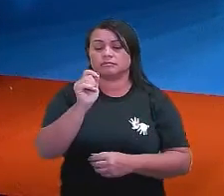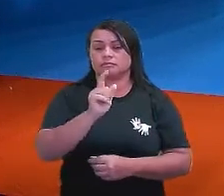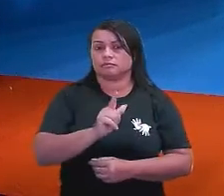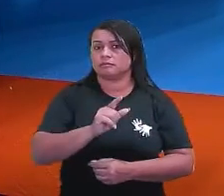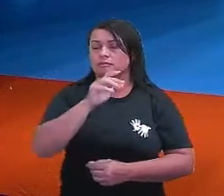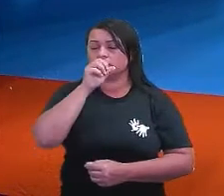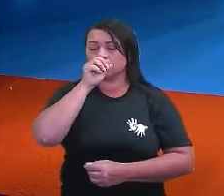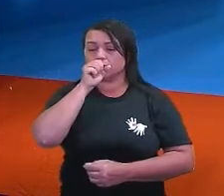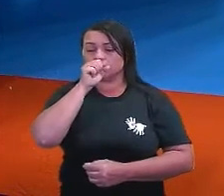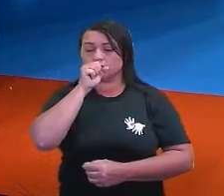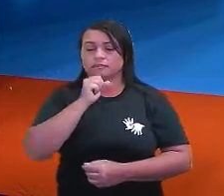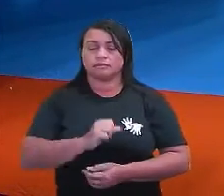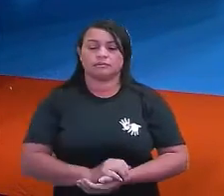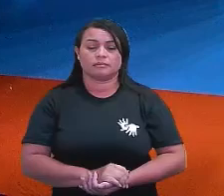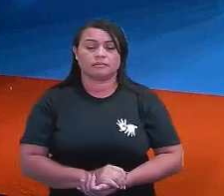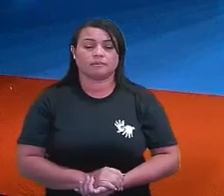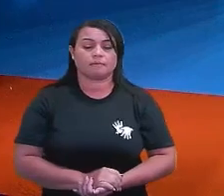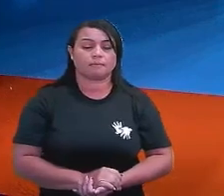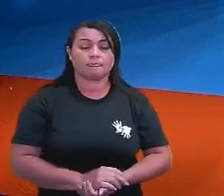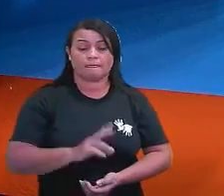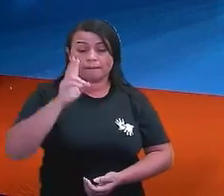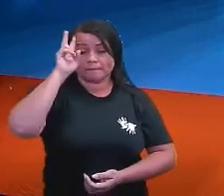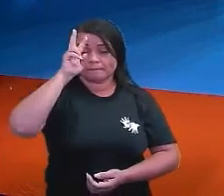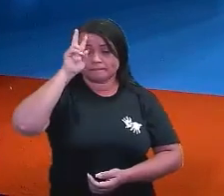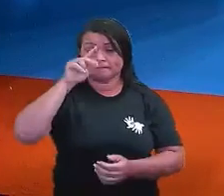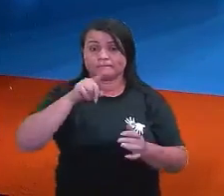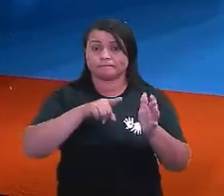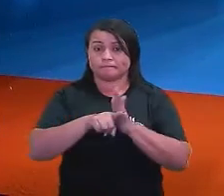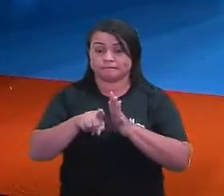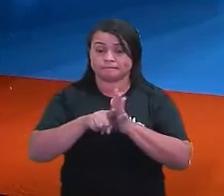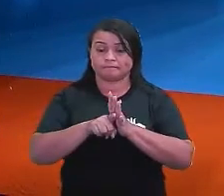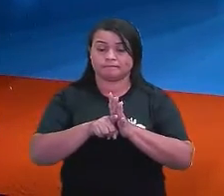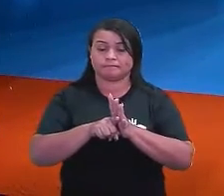e o laranja. Lembra da pergunta?